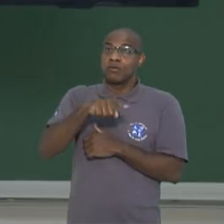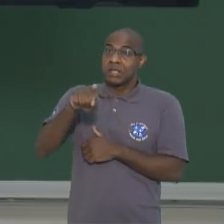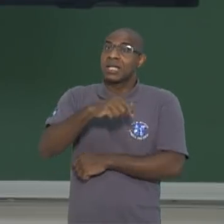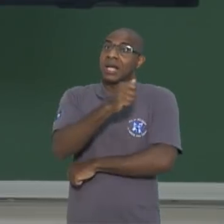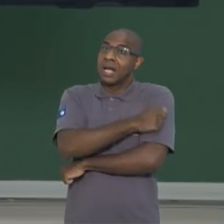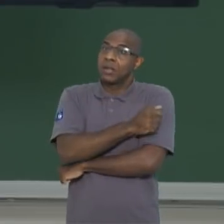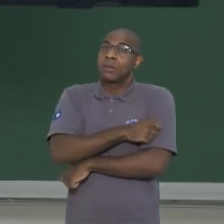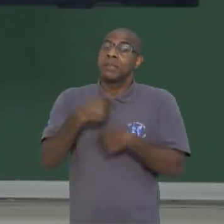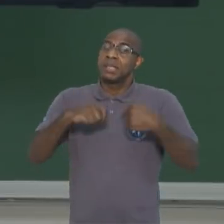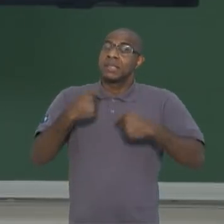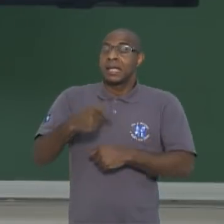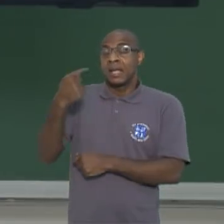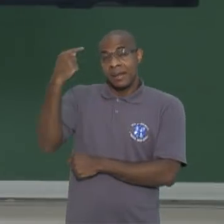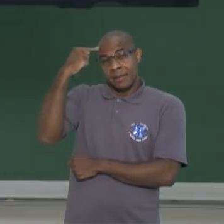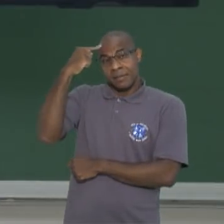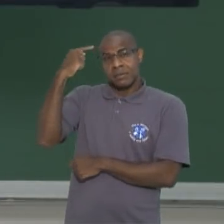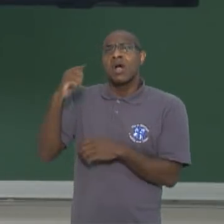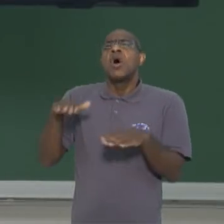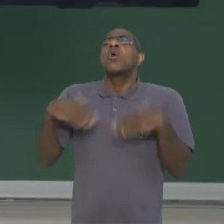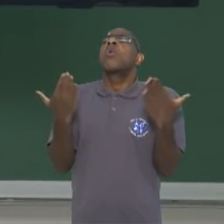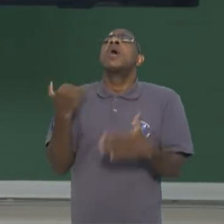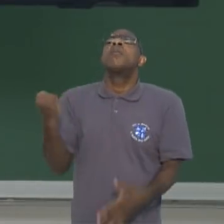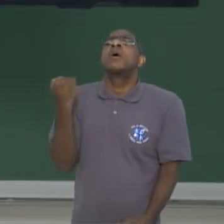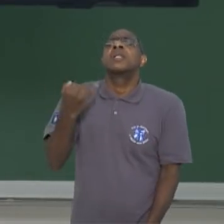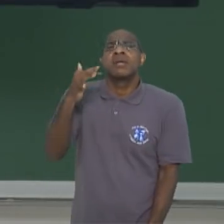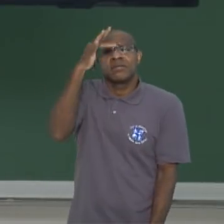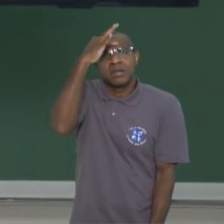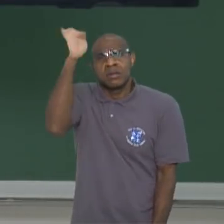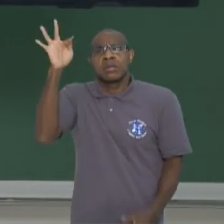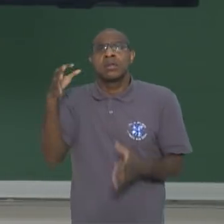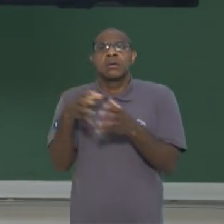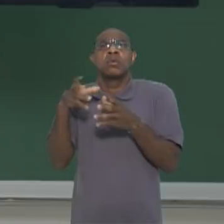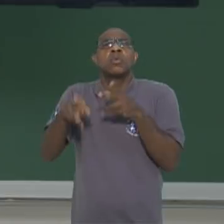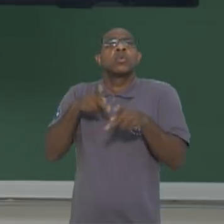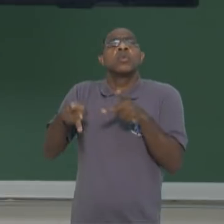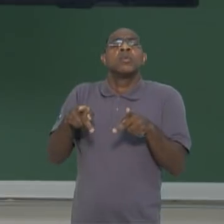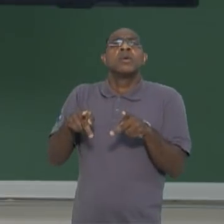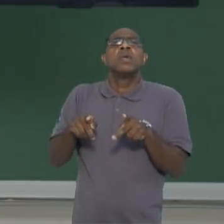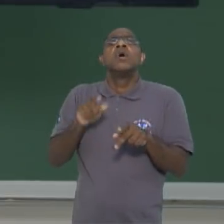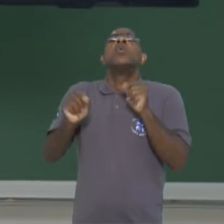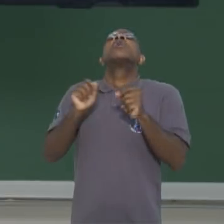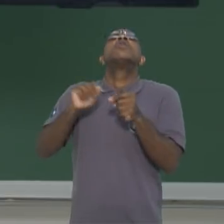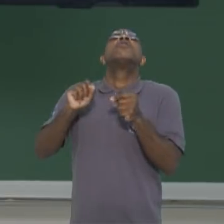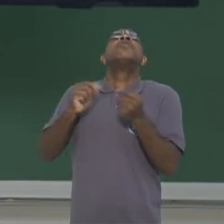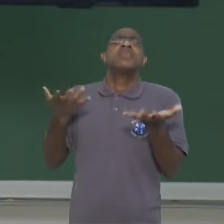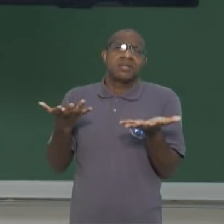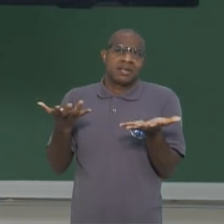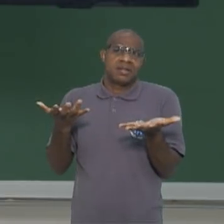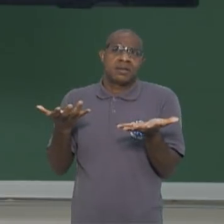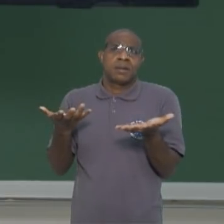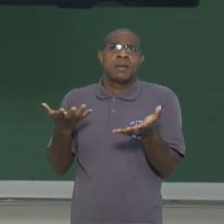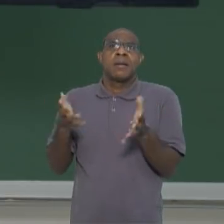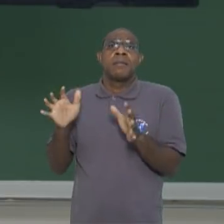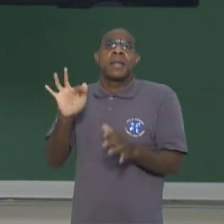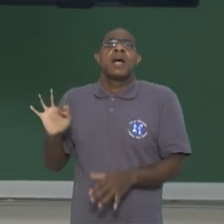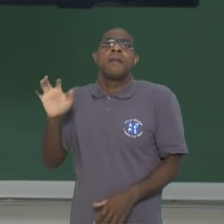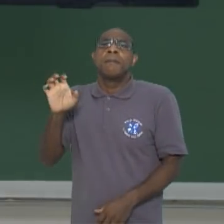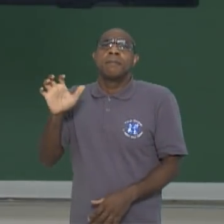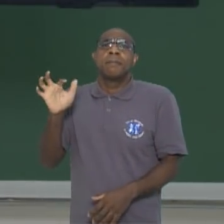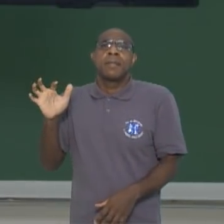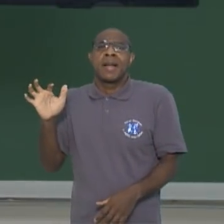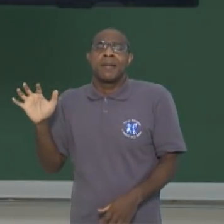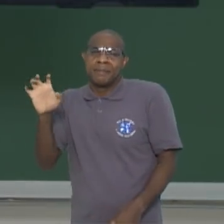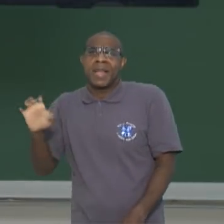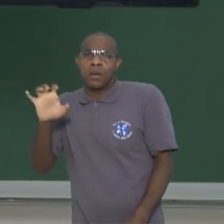aluna tem que ter em mente. Né? Qual a importância dos francos? Quem são os francos? O que eles fizeram para a Europa feudal? Tá?